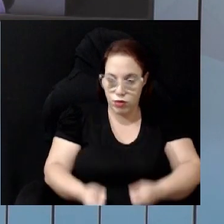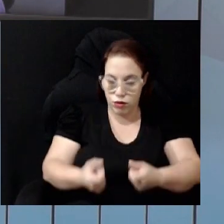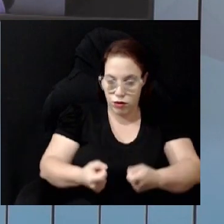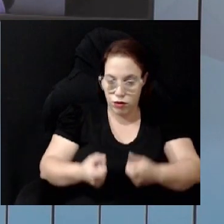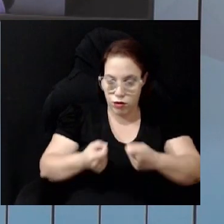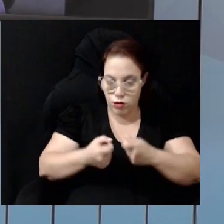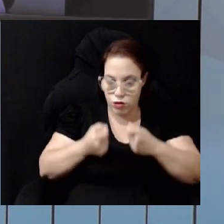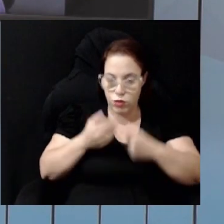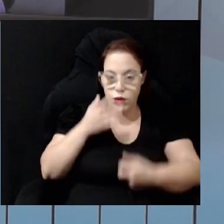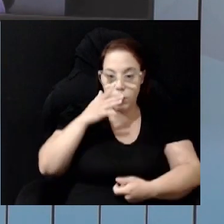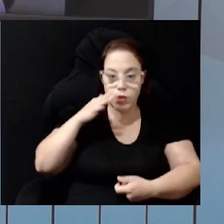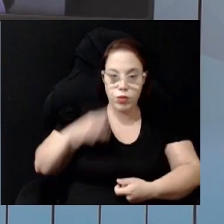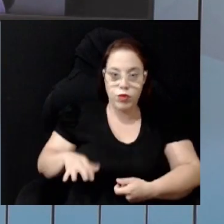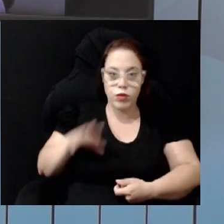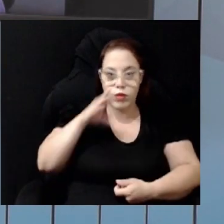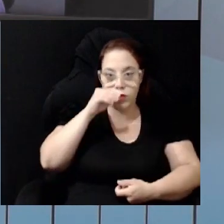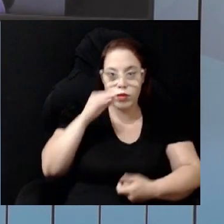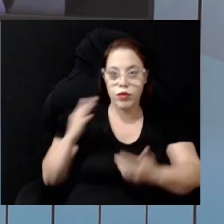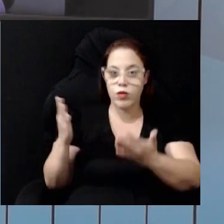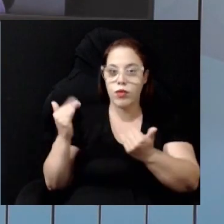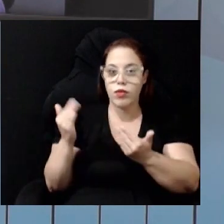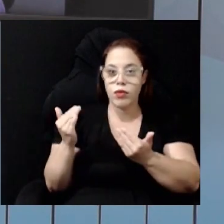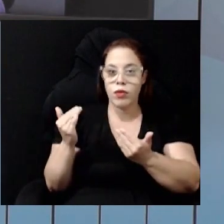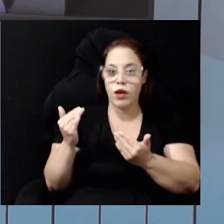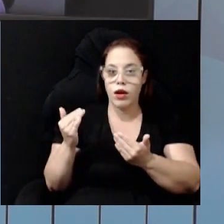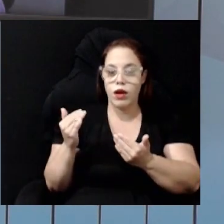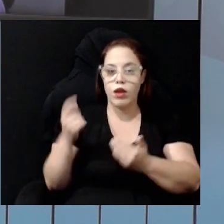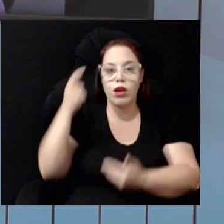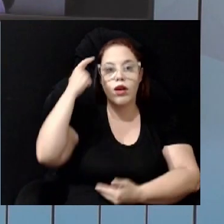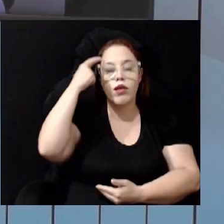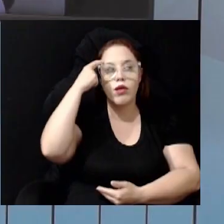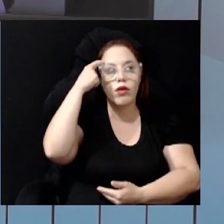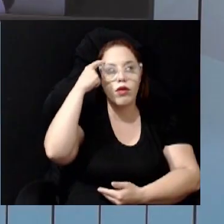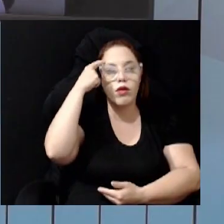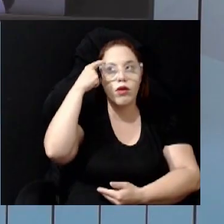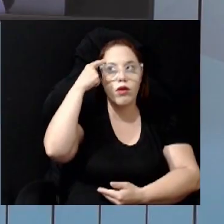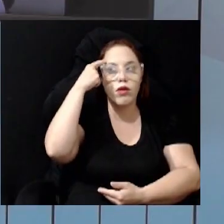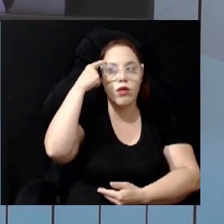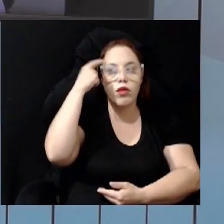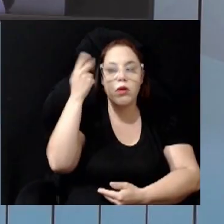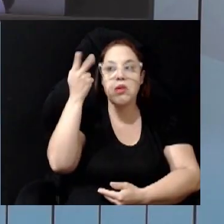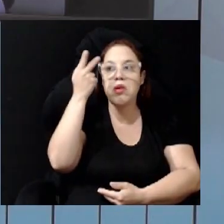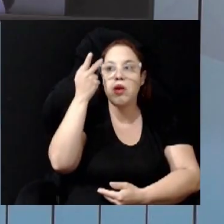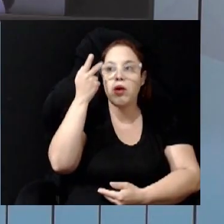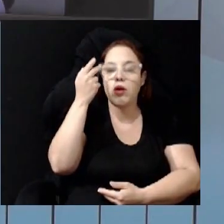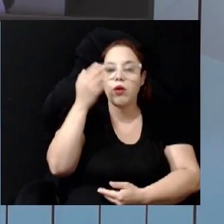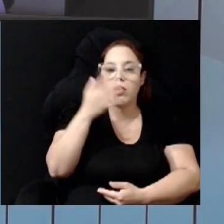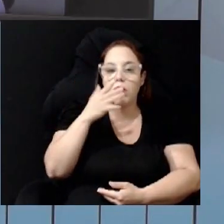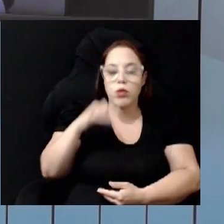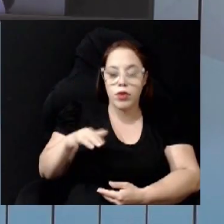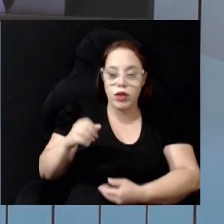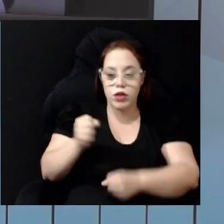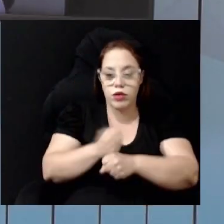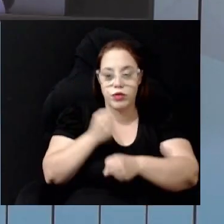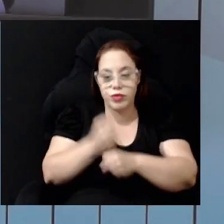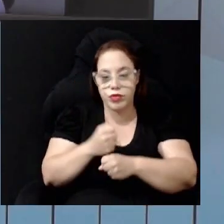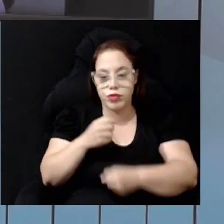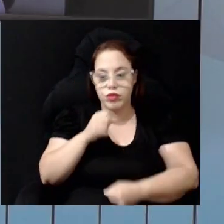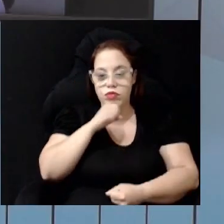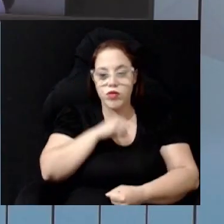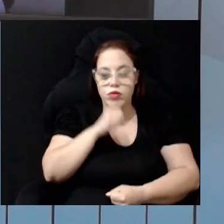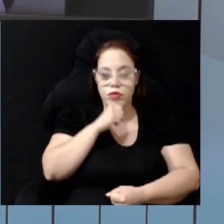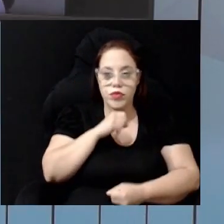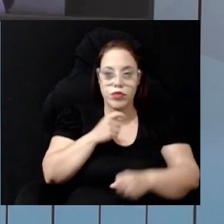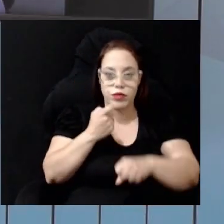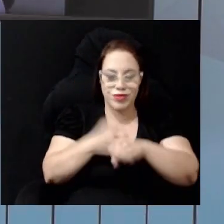câncer acometer mais crianças e jovens, né, e a gente às vezes pensa que ele seria mais comum em pessoas mais velhas,